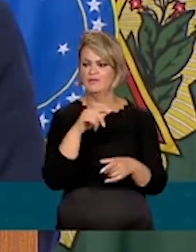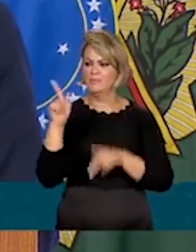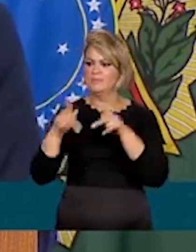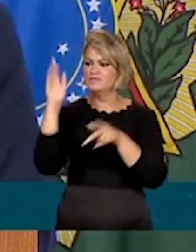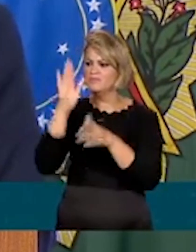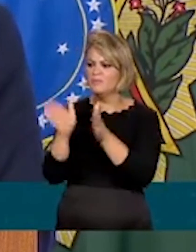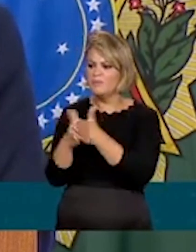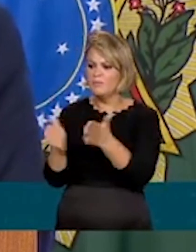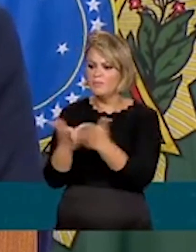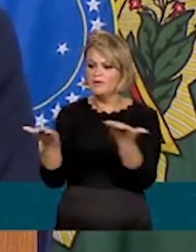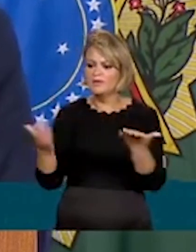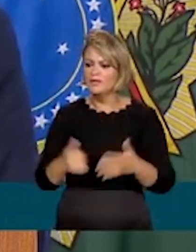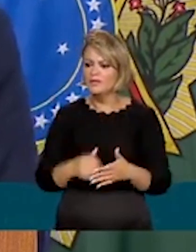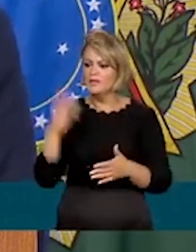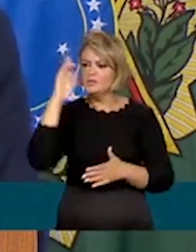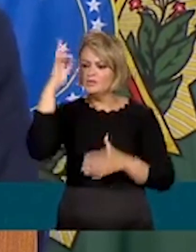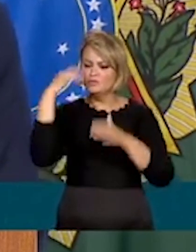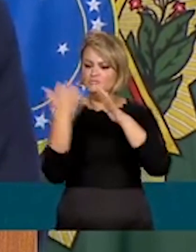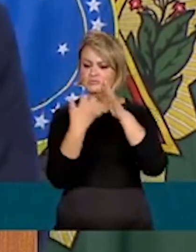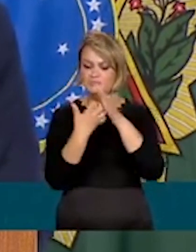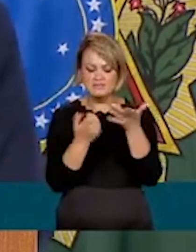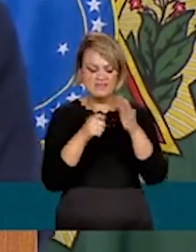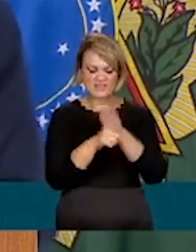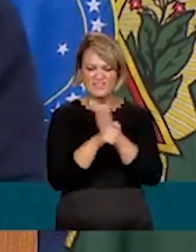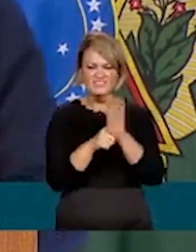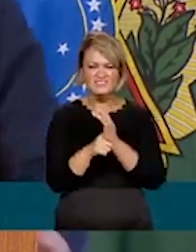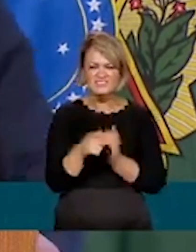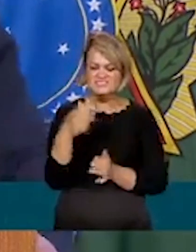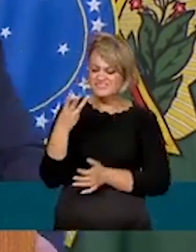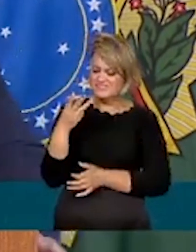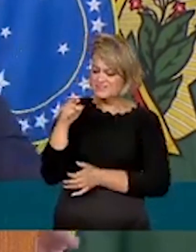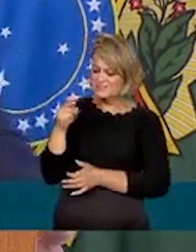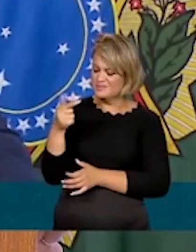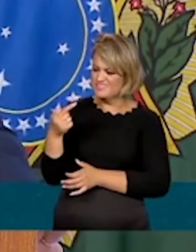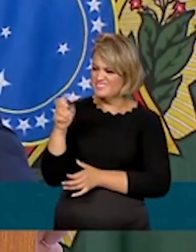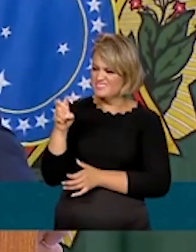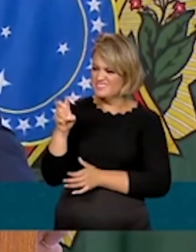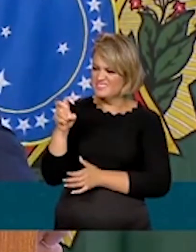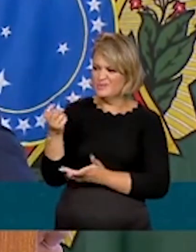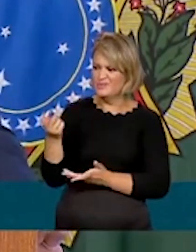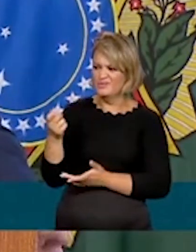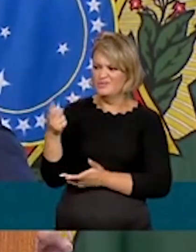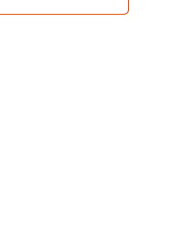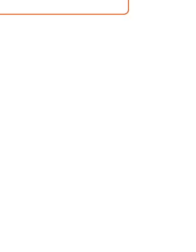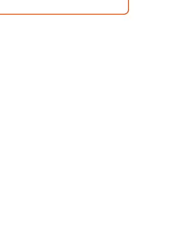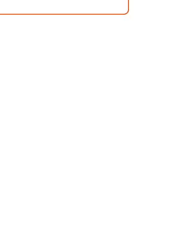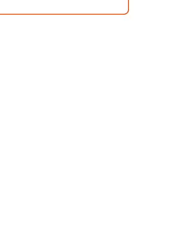pobre e sobretudo com os empresários que querem investir. Só não vê quem não quer.